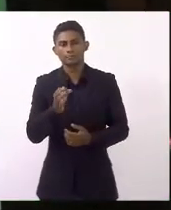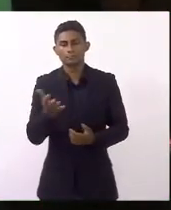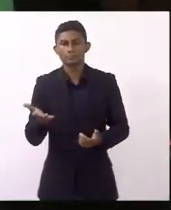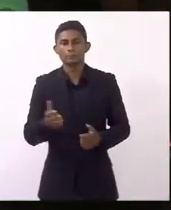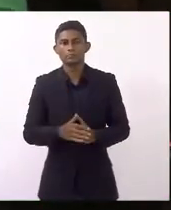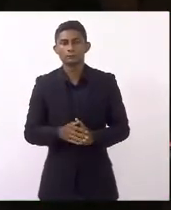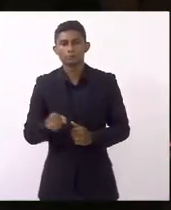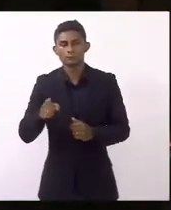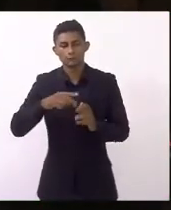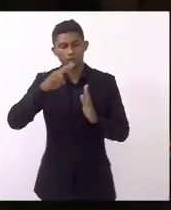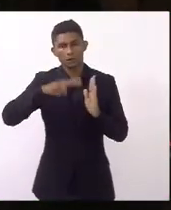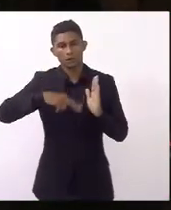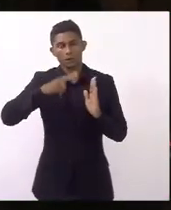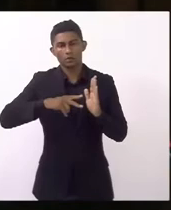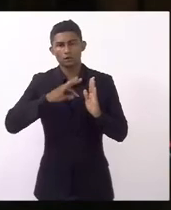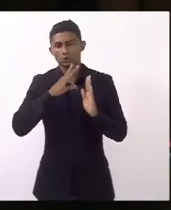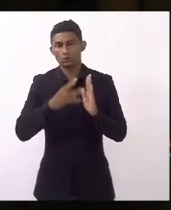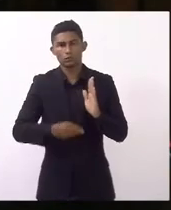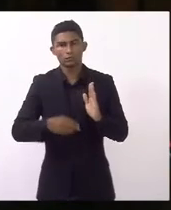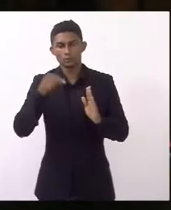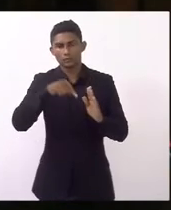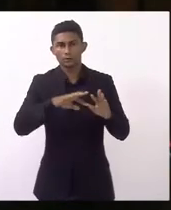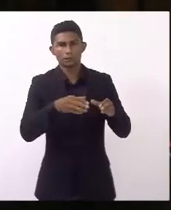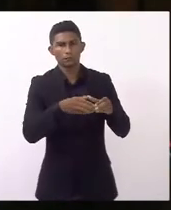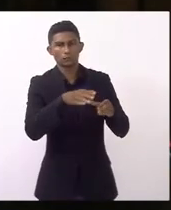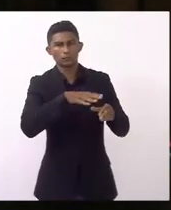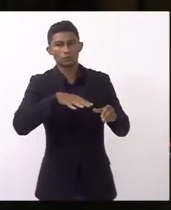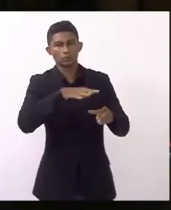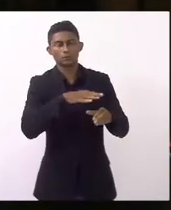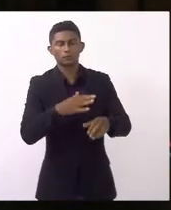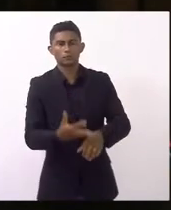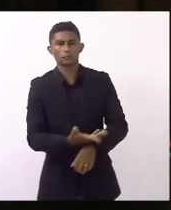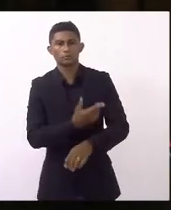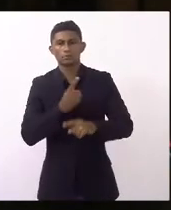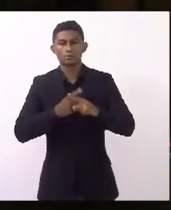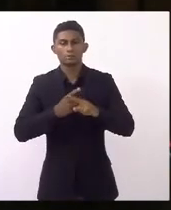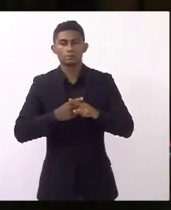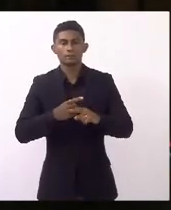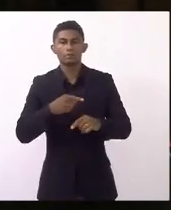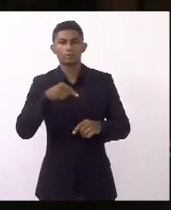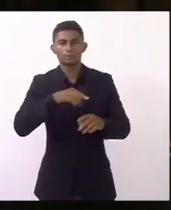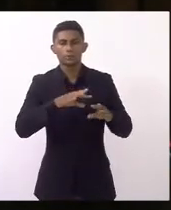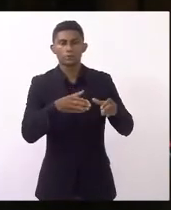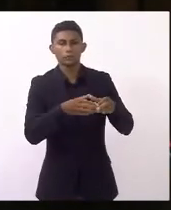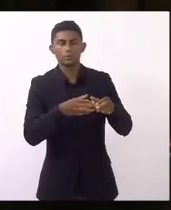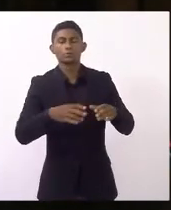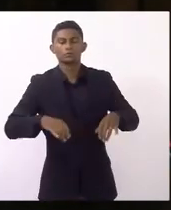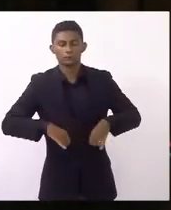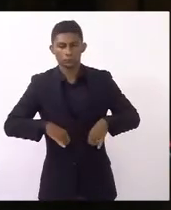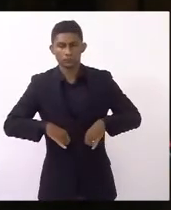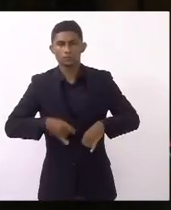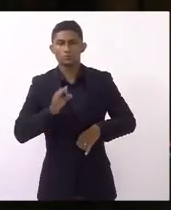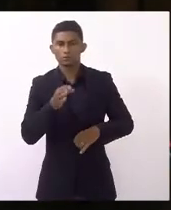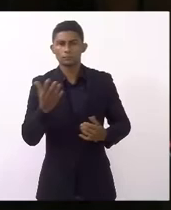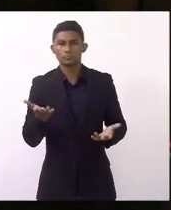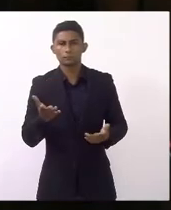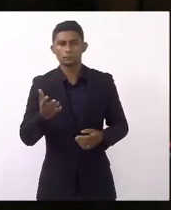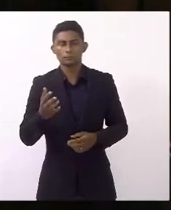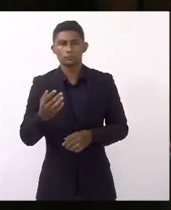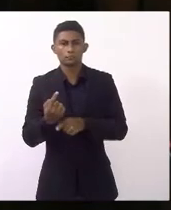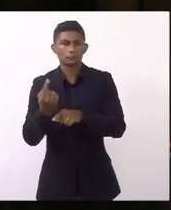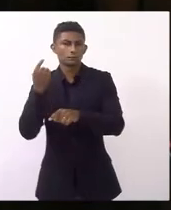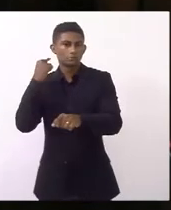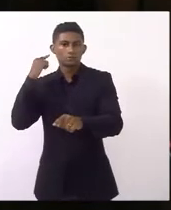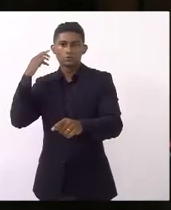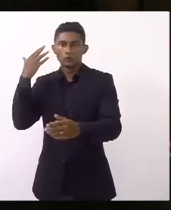que tudo que você leu aí essa Irmandade comovem Porque ela foi Irmandade e sofrida ela veio de lá